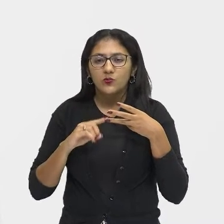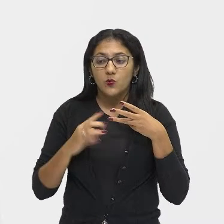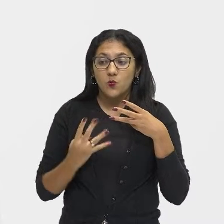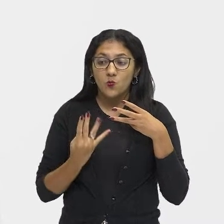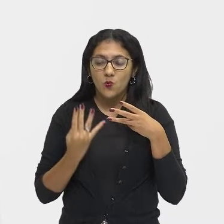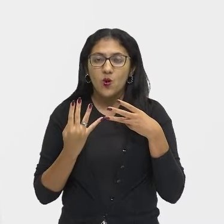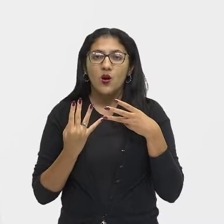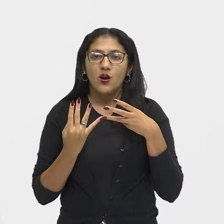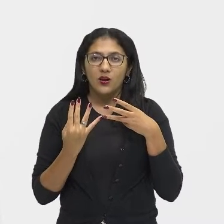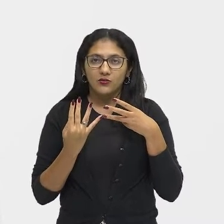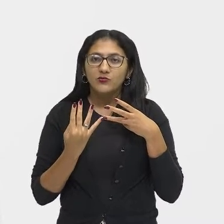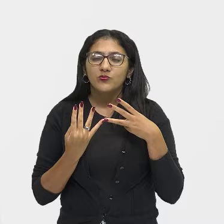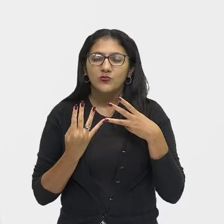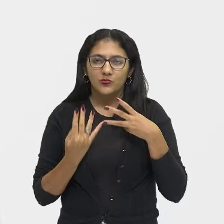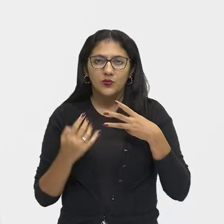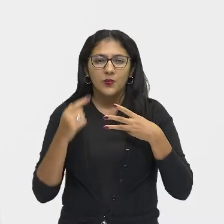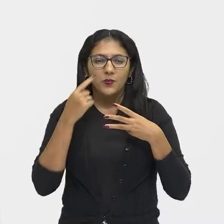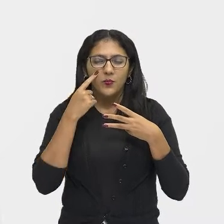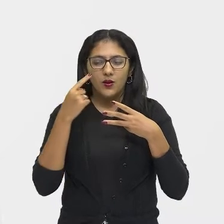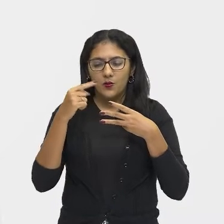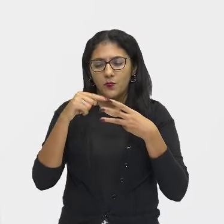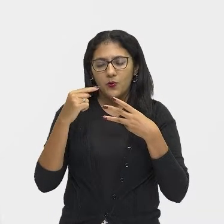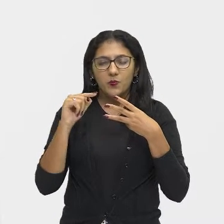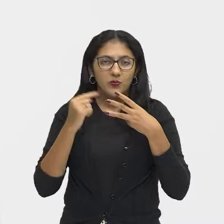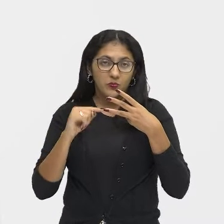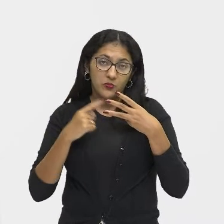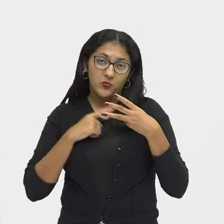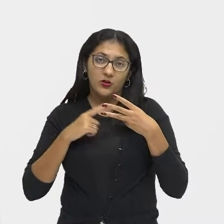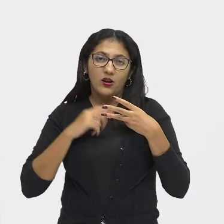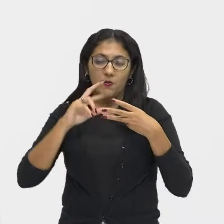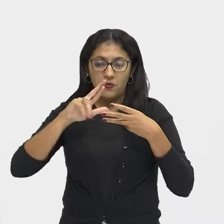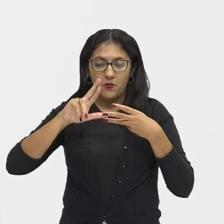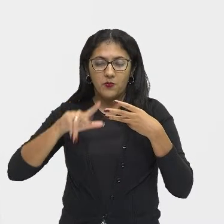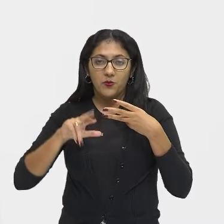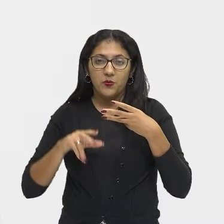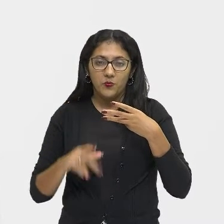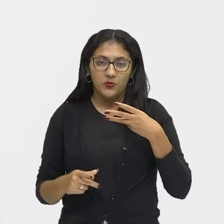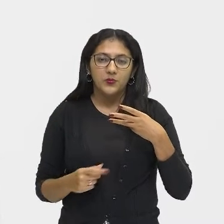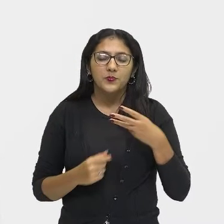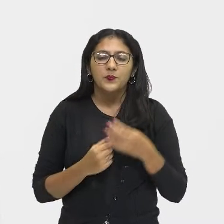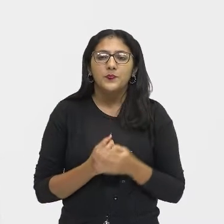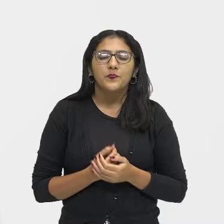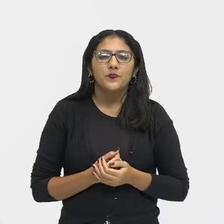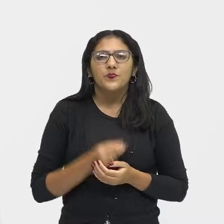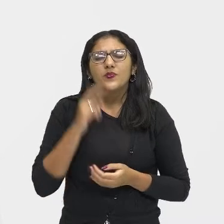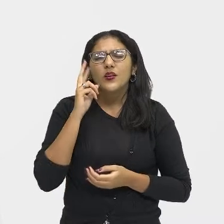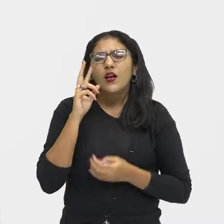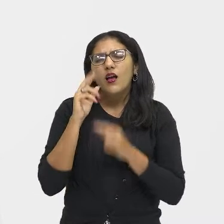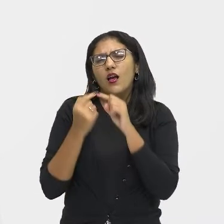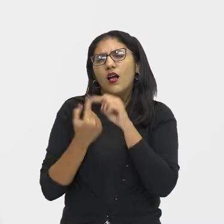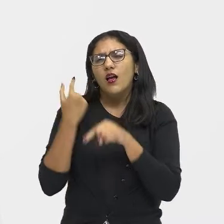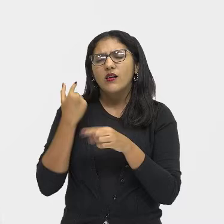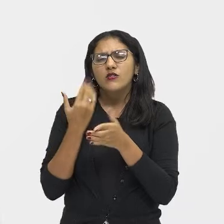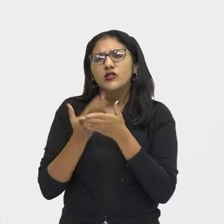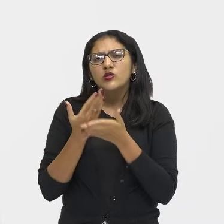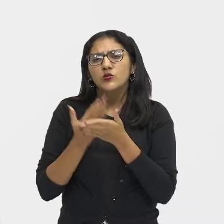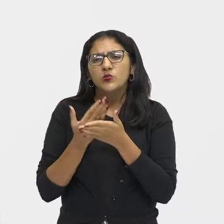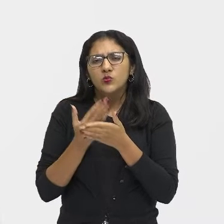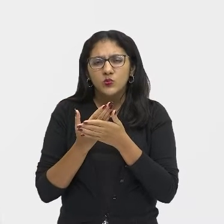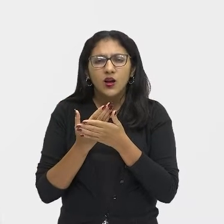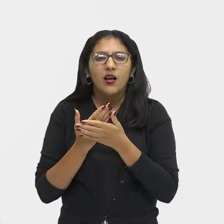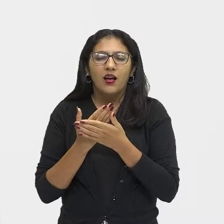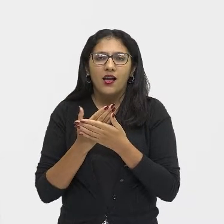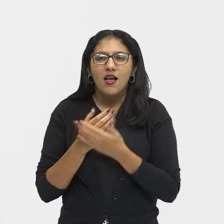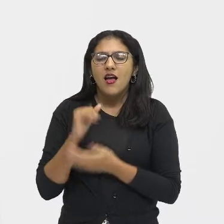forte e três fracos. Entenderam? Então, nós colocamos lá naquela aula, lembram,